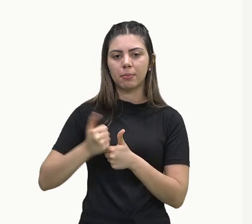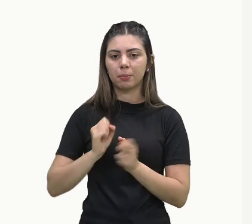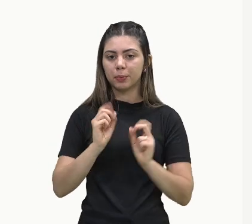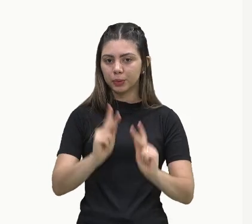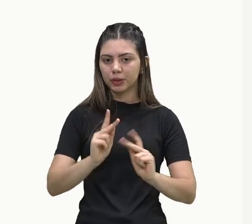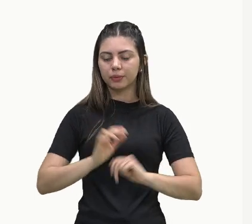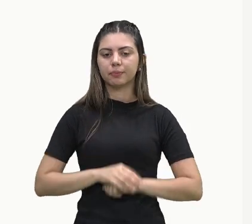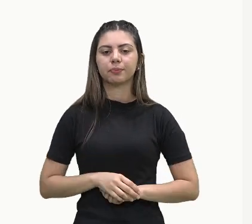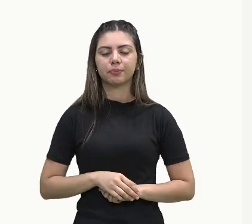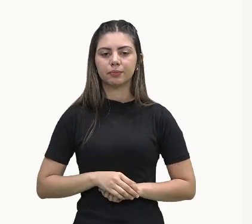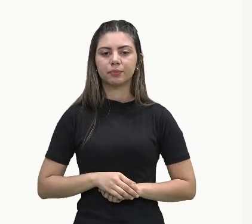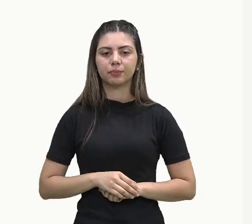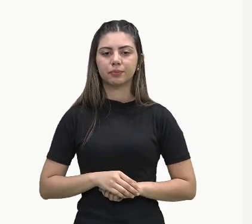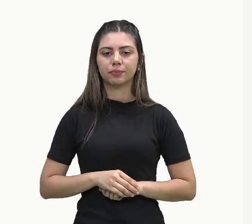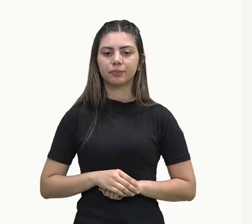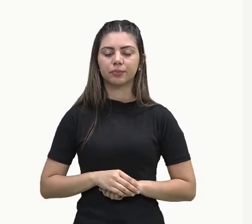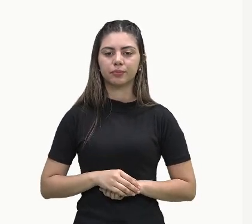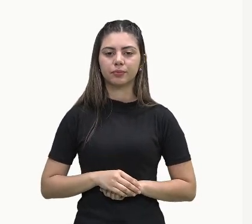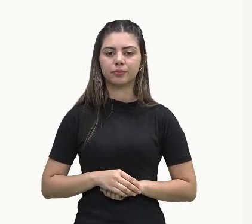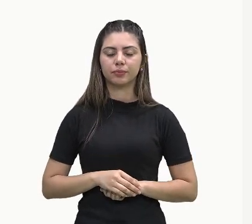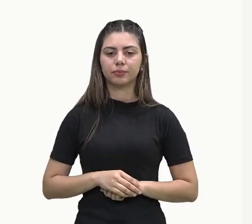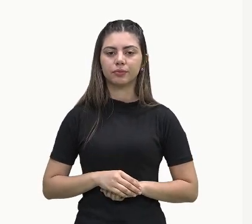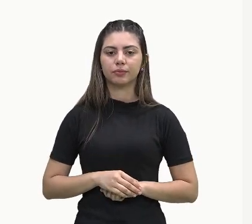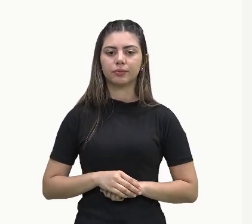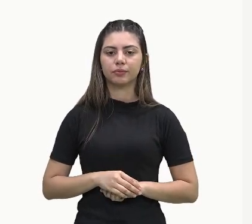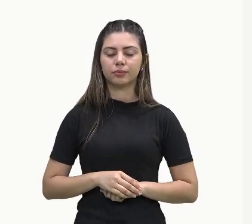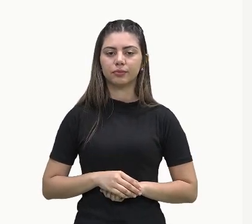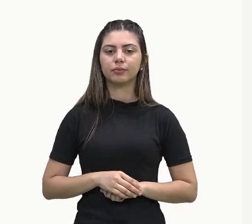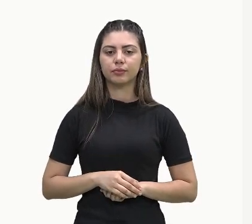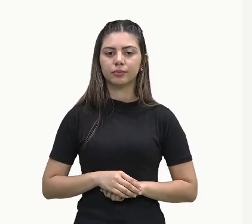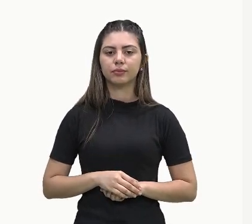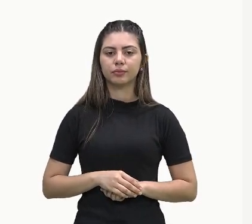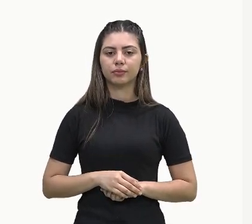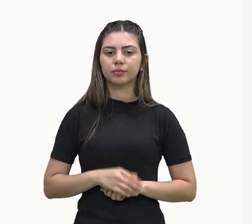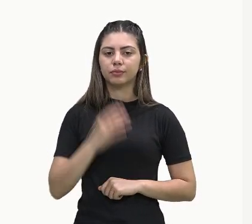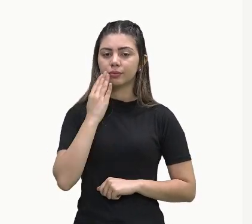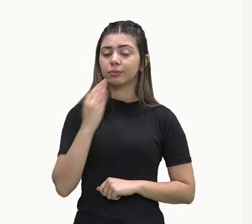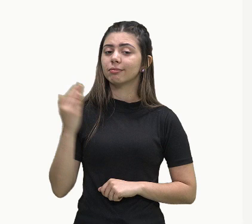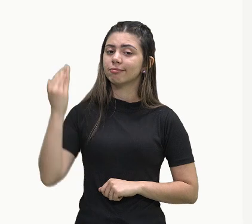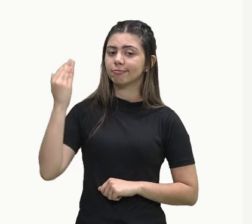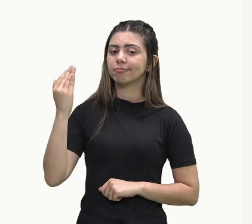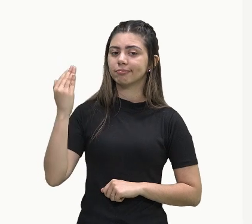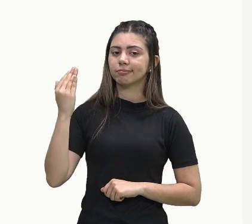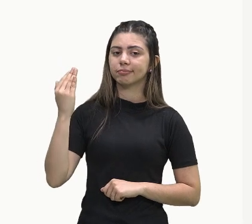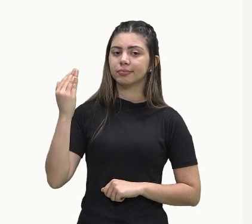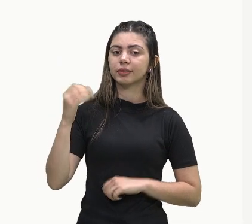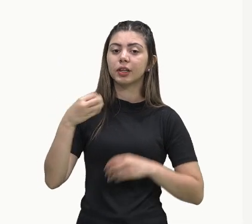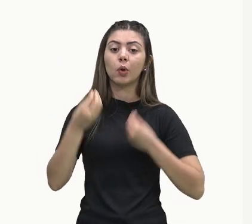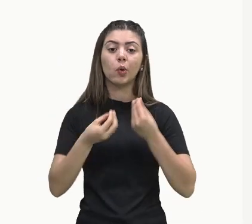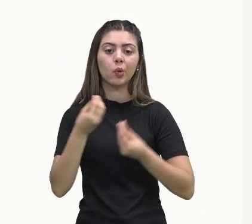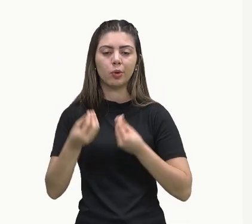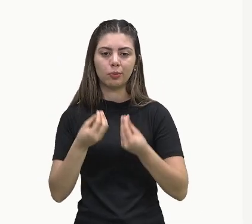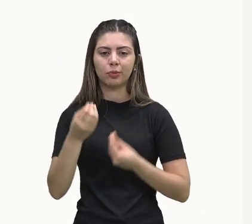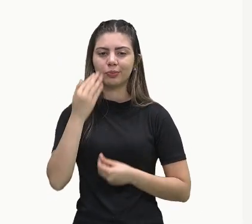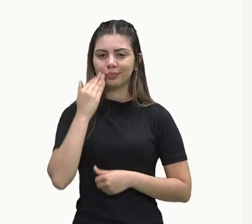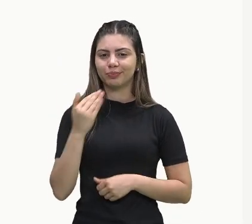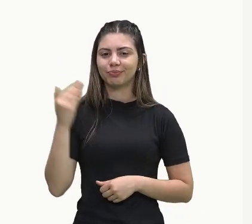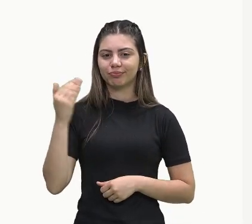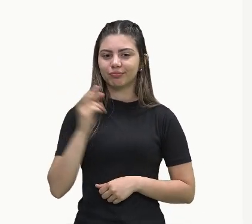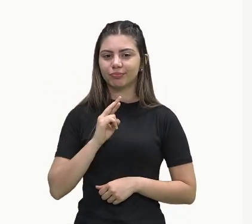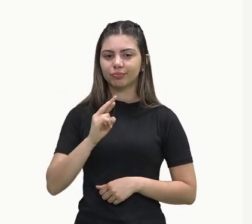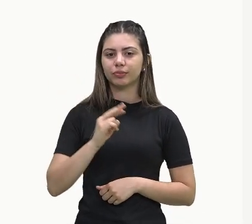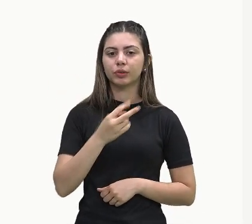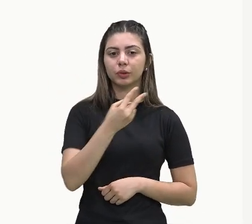certo nesse nesse nessa nossa Matriz aqui ó vai ficar como